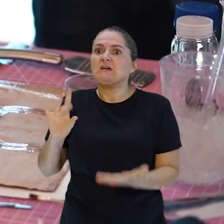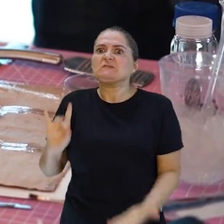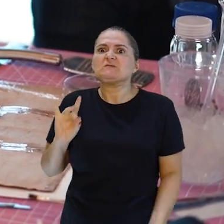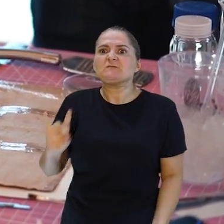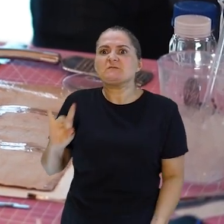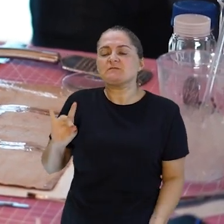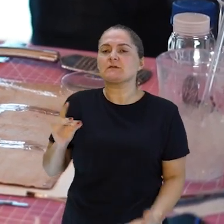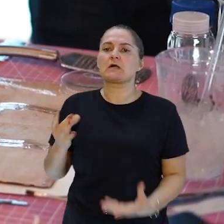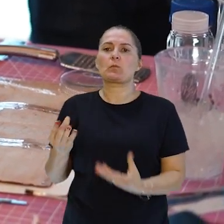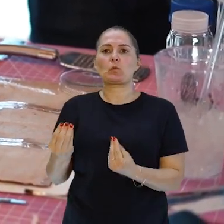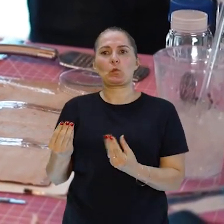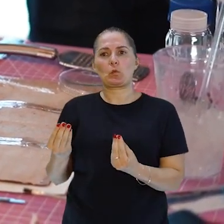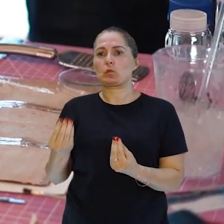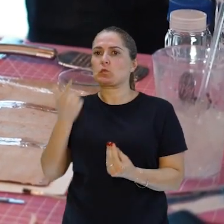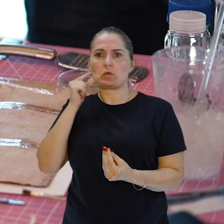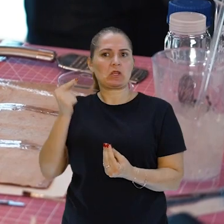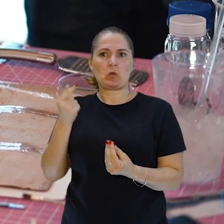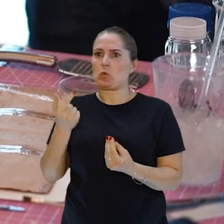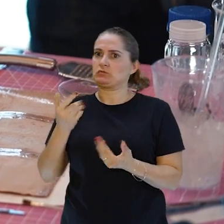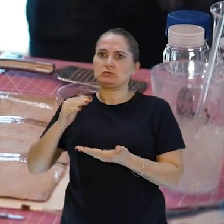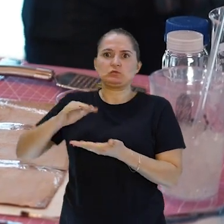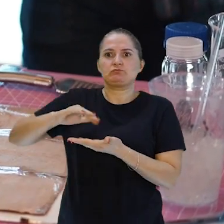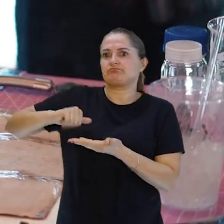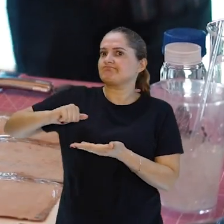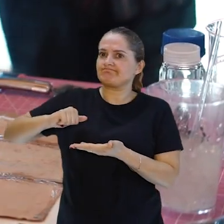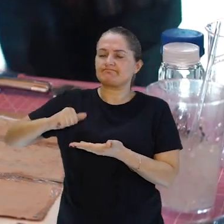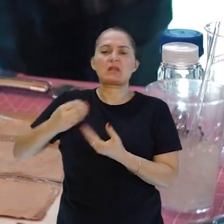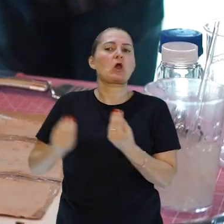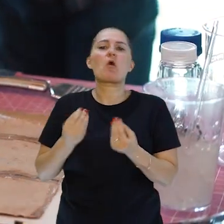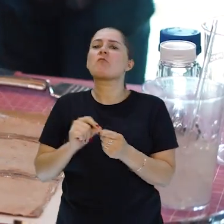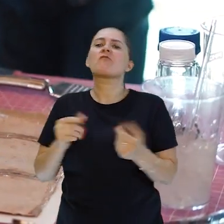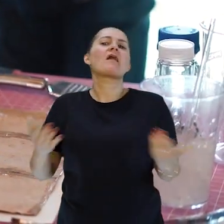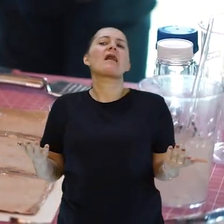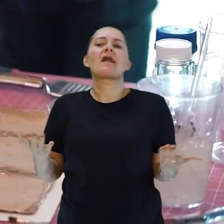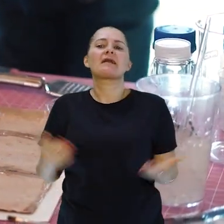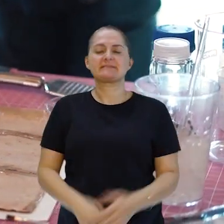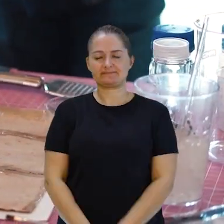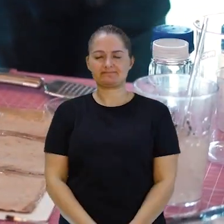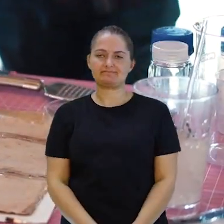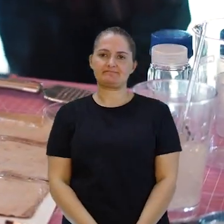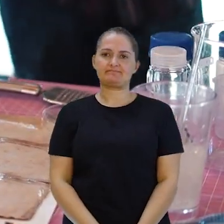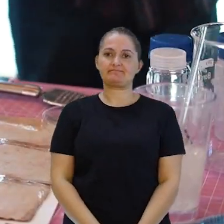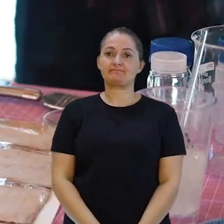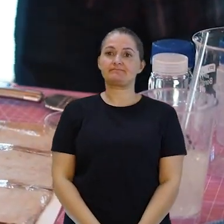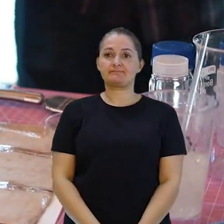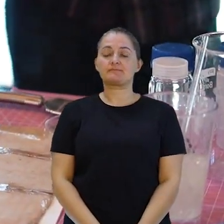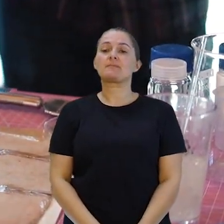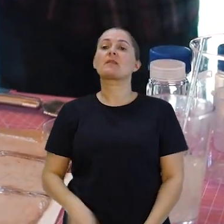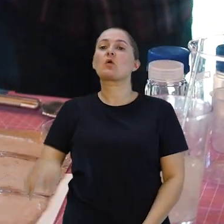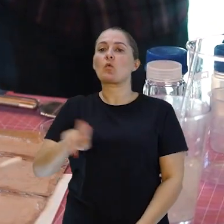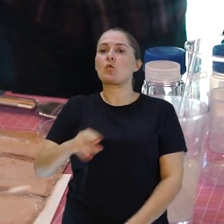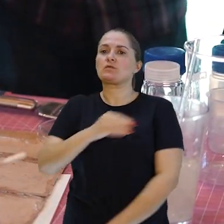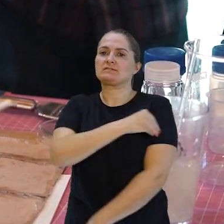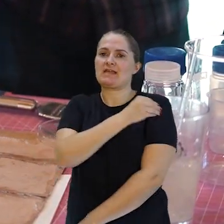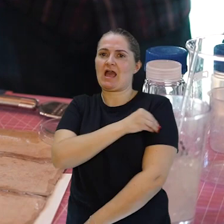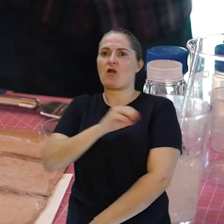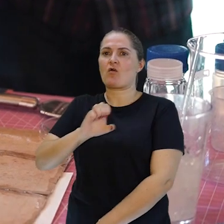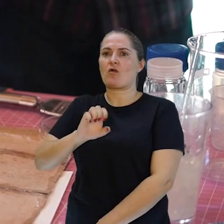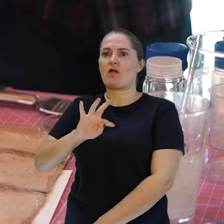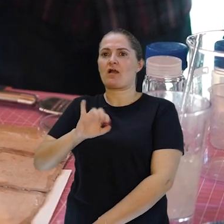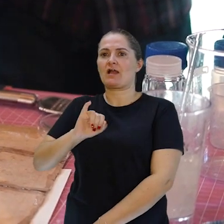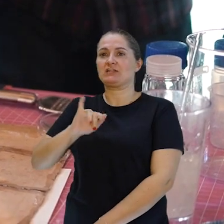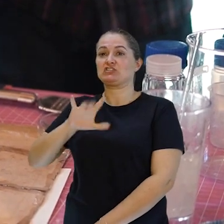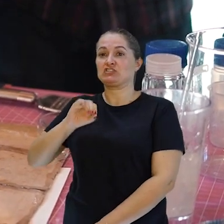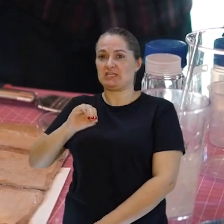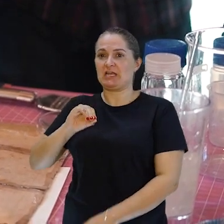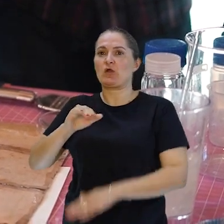muito aderido, não está funcionando. O que eu faço? Álcool etílico em cima